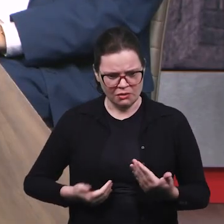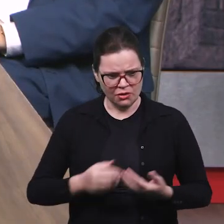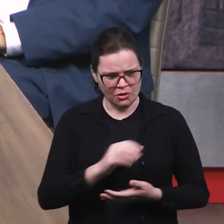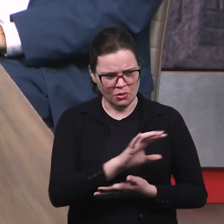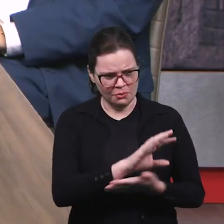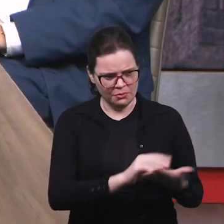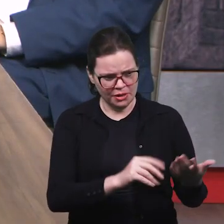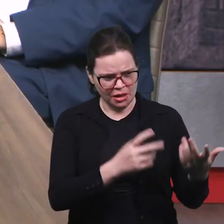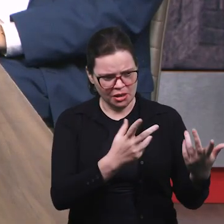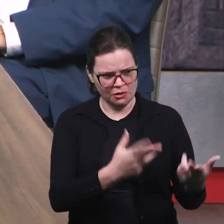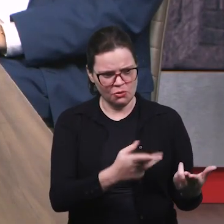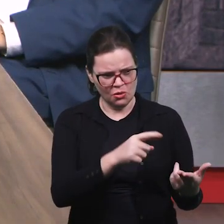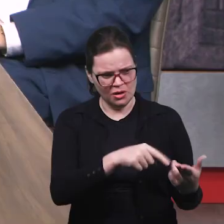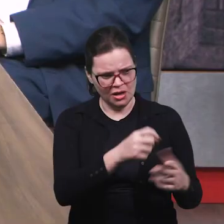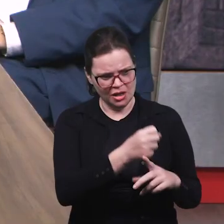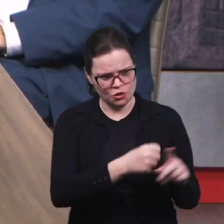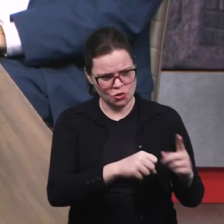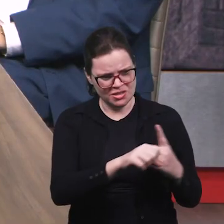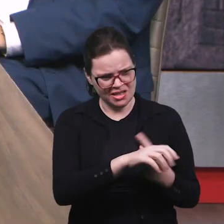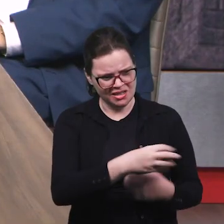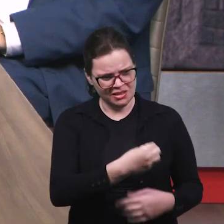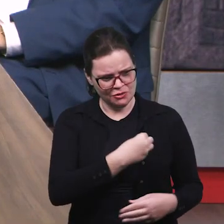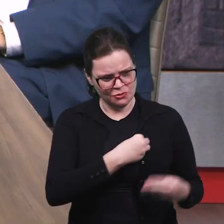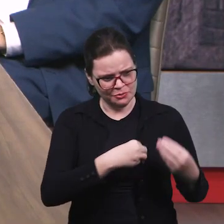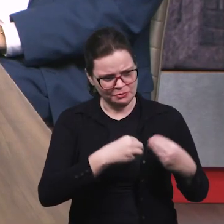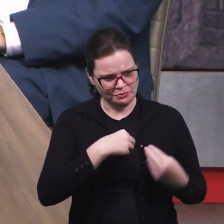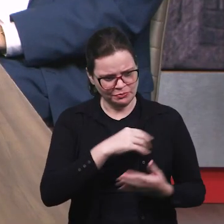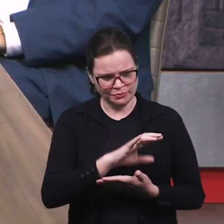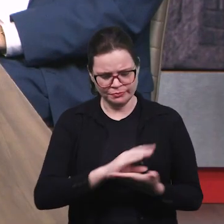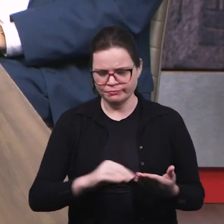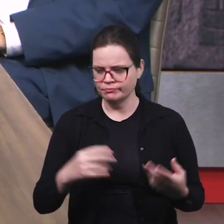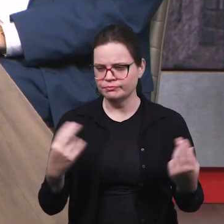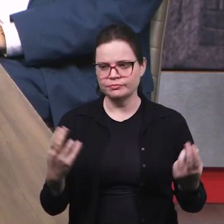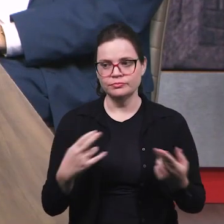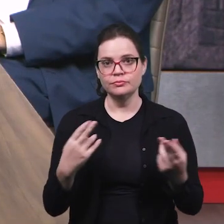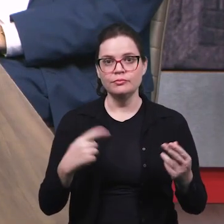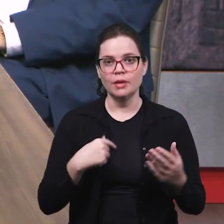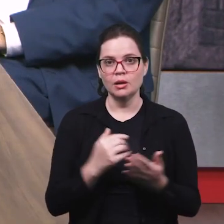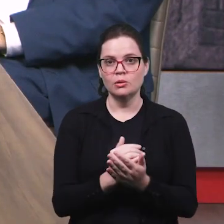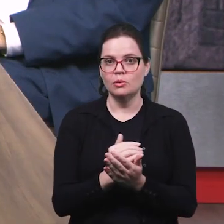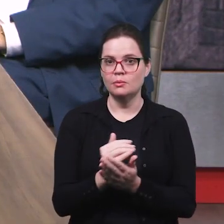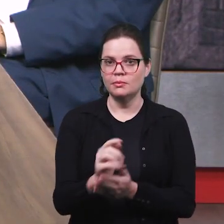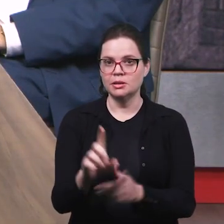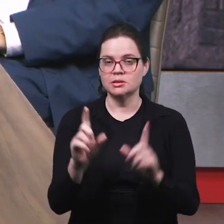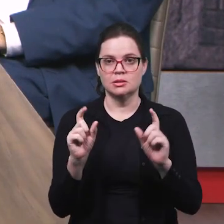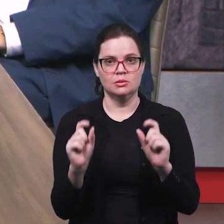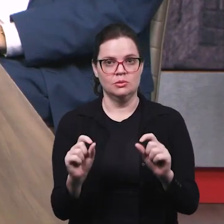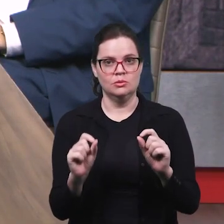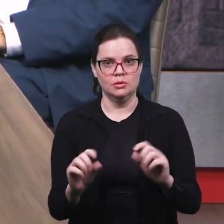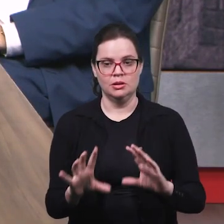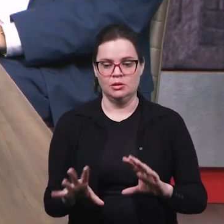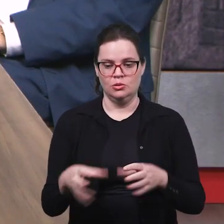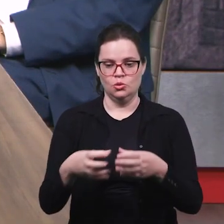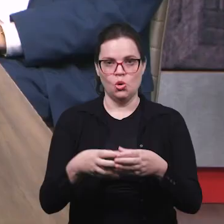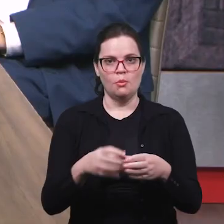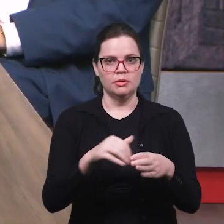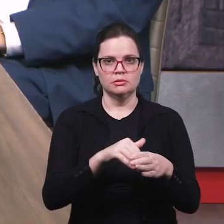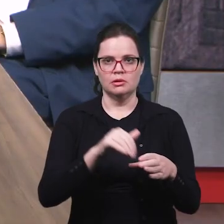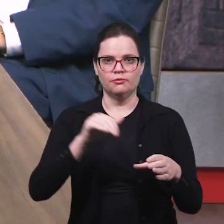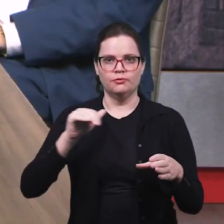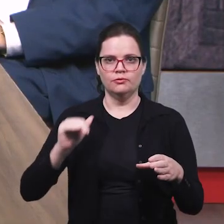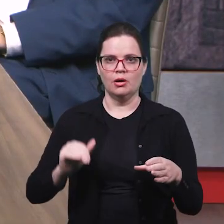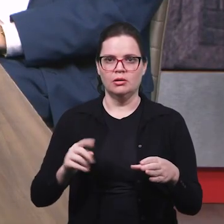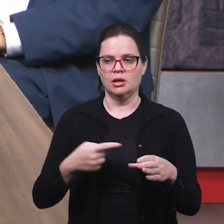nesse mundo em que eles estavam inseridos. Então começa o movimento de pessoas, de homens, a princípio isolados, que se retiram para